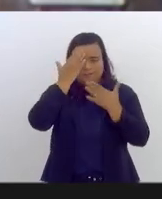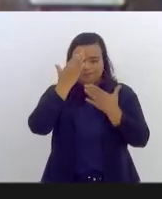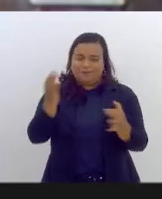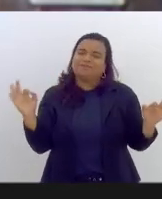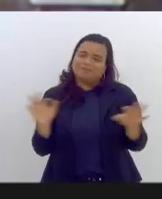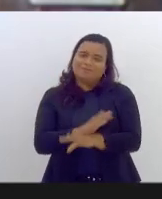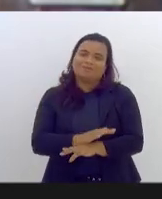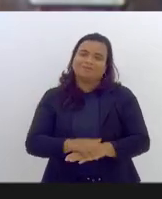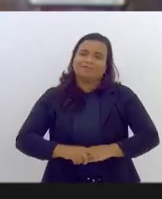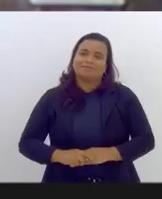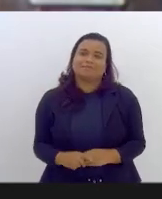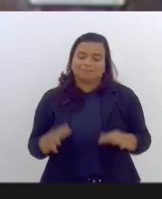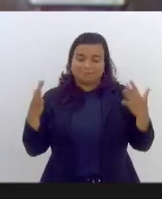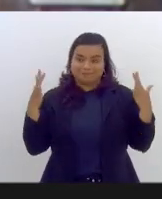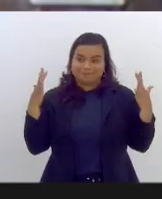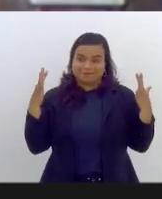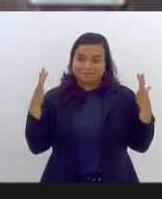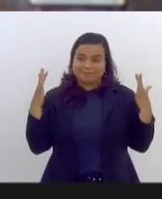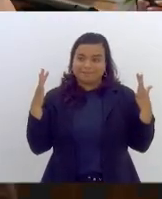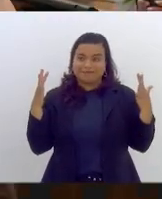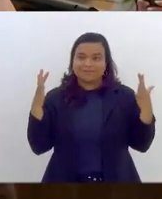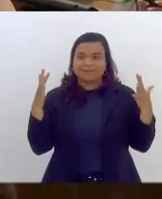obrigada.